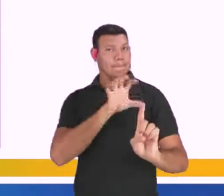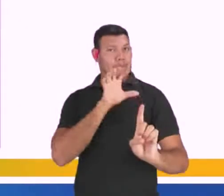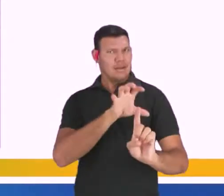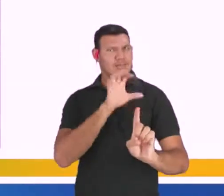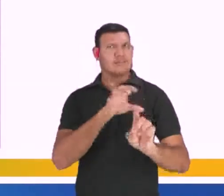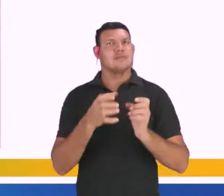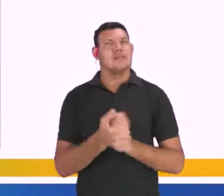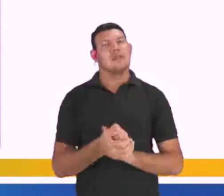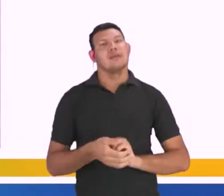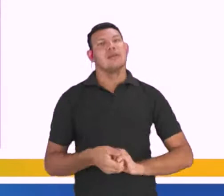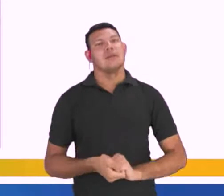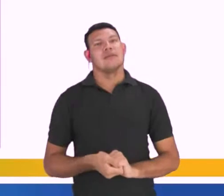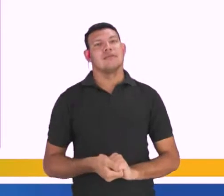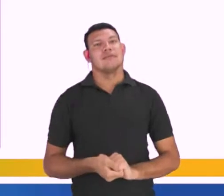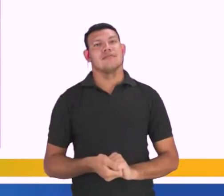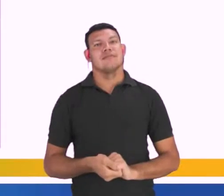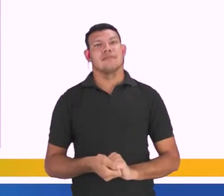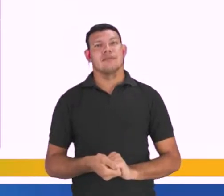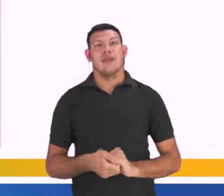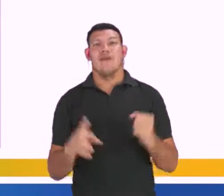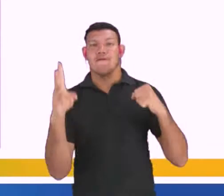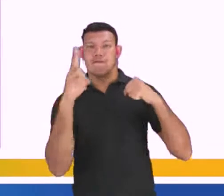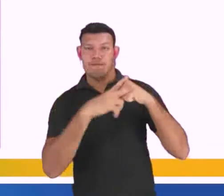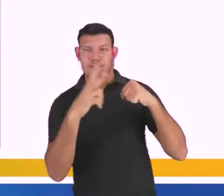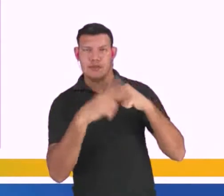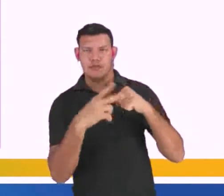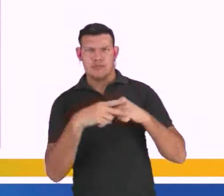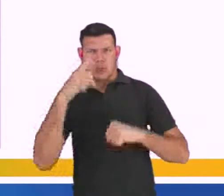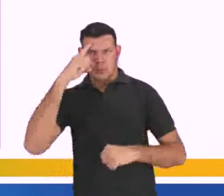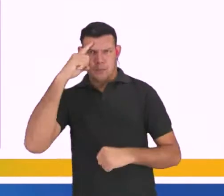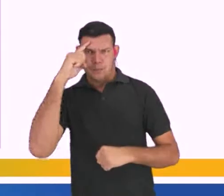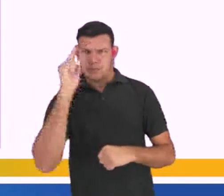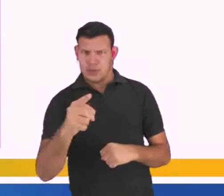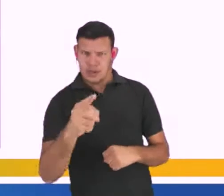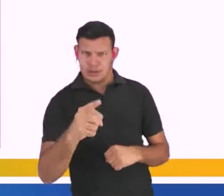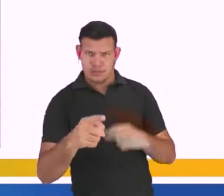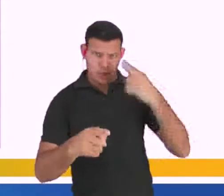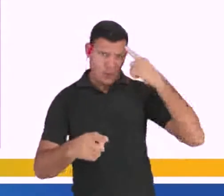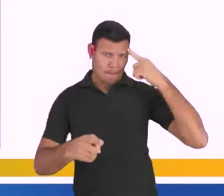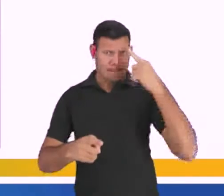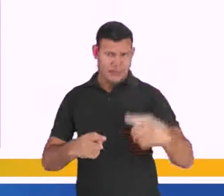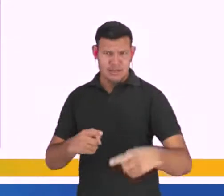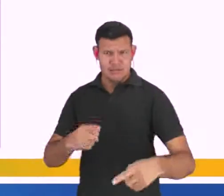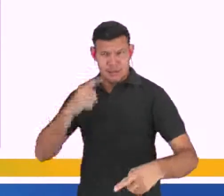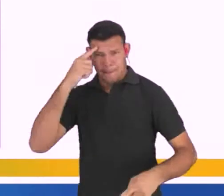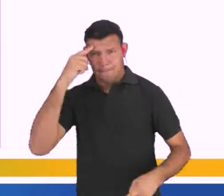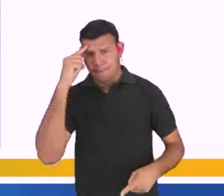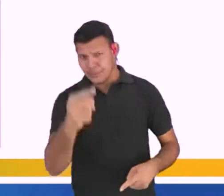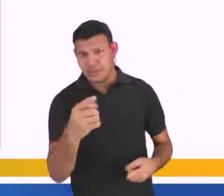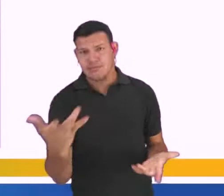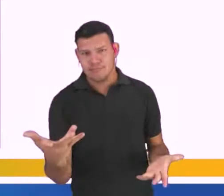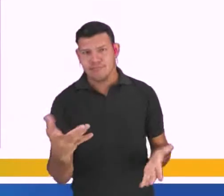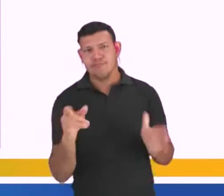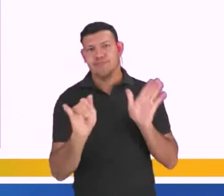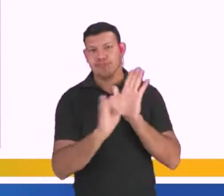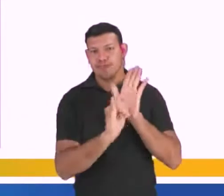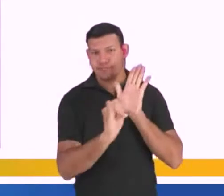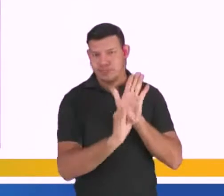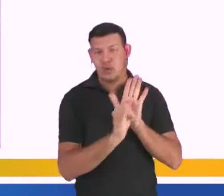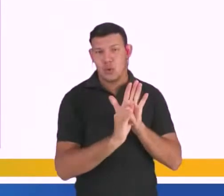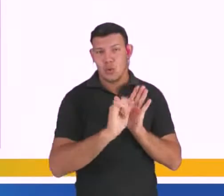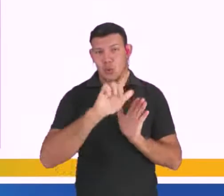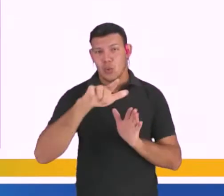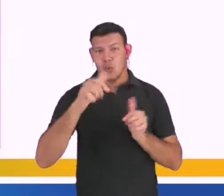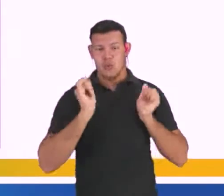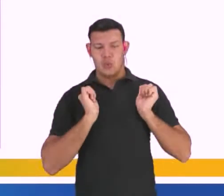vemos estruturalmente a presença de verbos no modo imperativo, os quais têm a intenção de indicar a forma como o outro